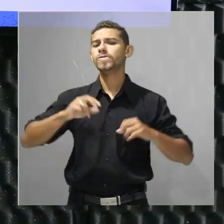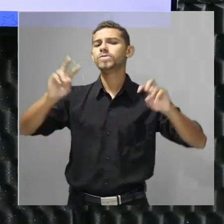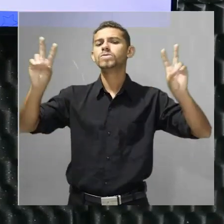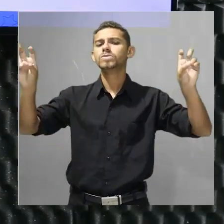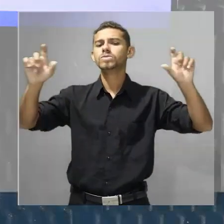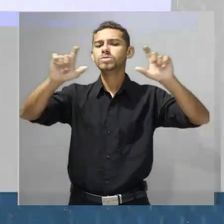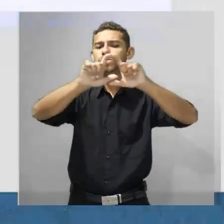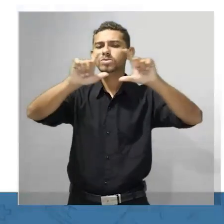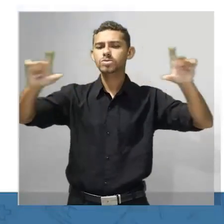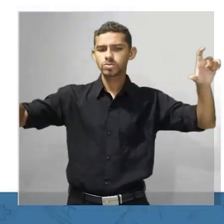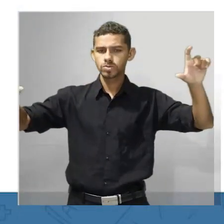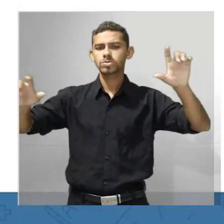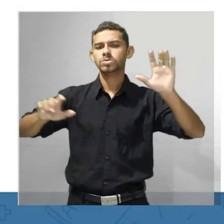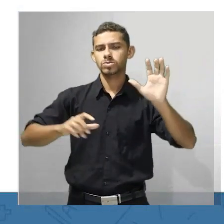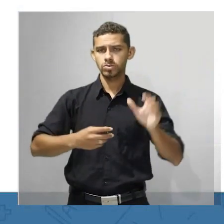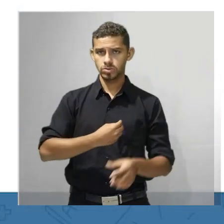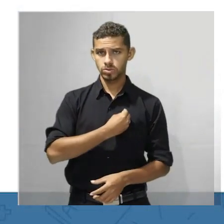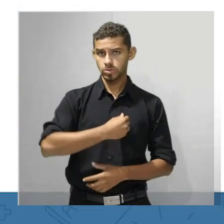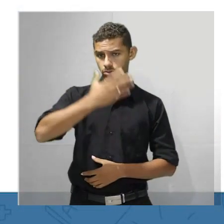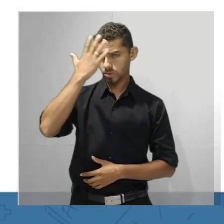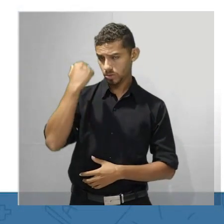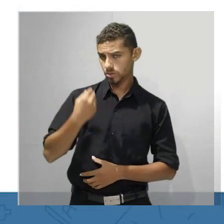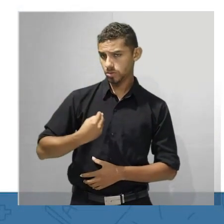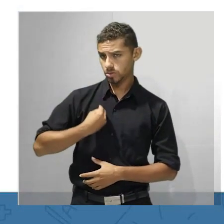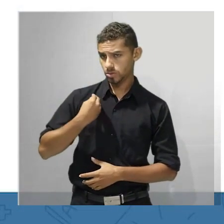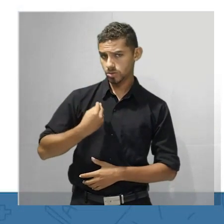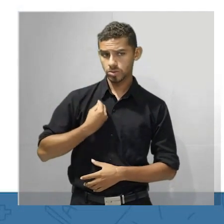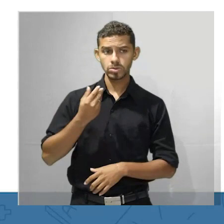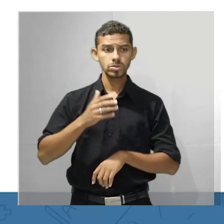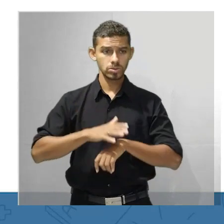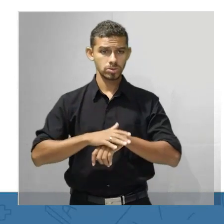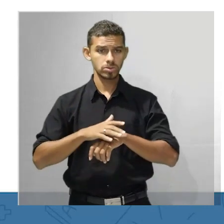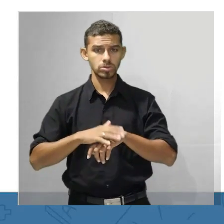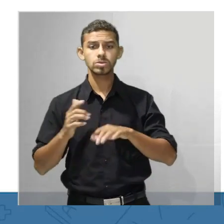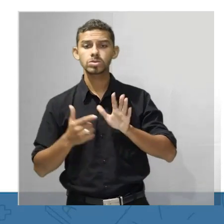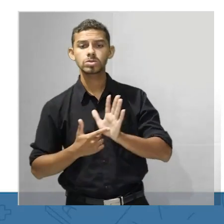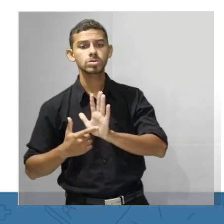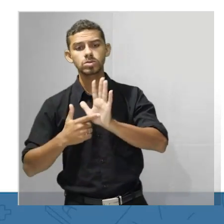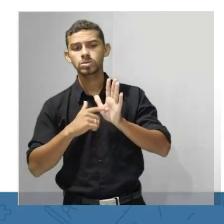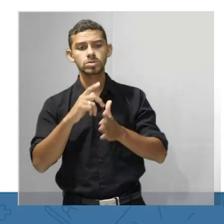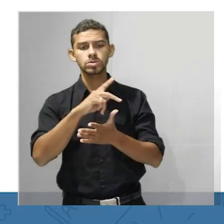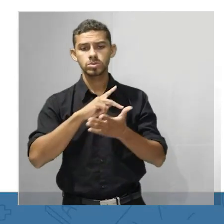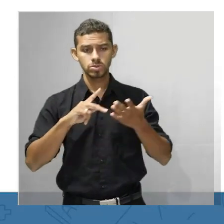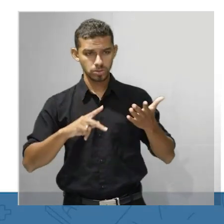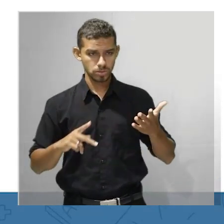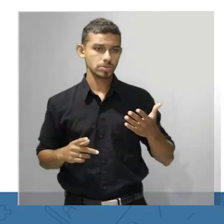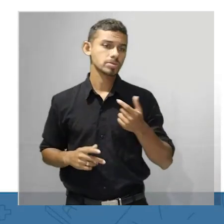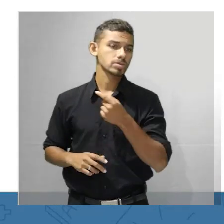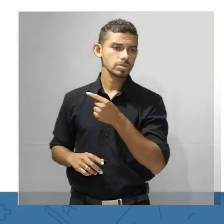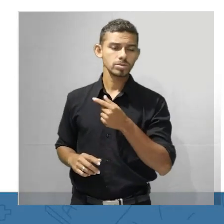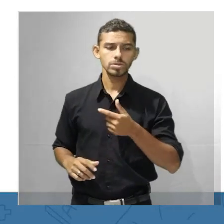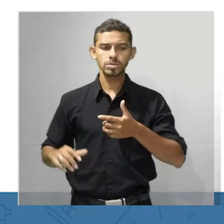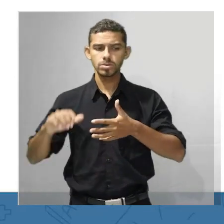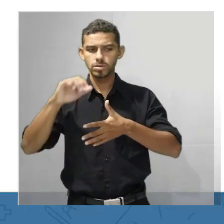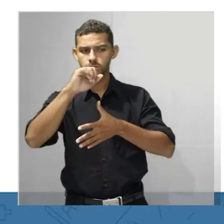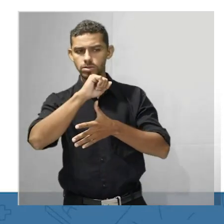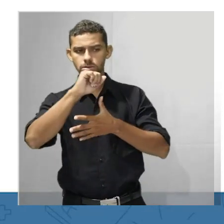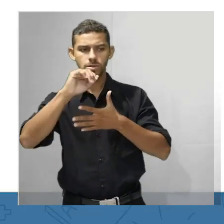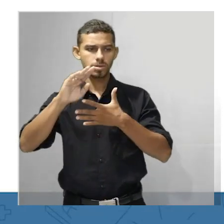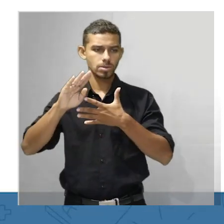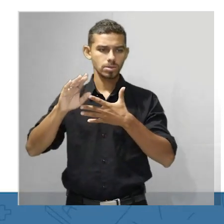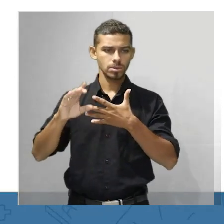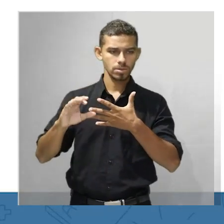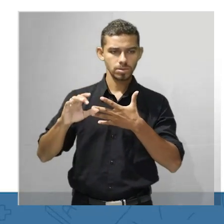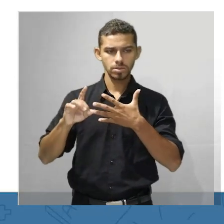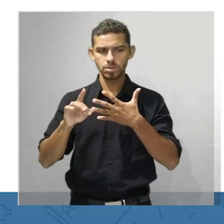de Cora Coralina nas frases abaixo aqui representa o sentido conotativo é ou seja qual é